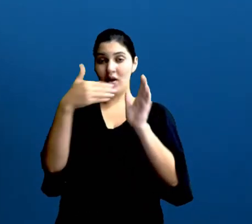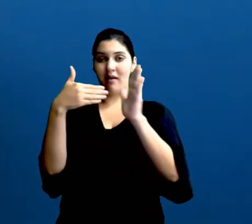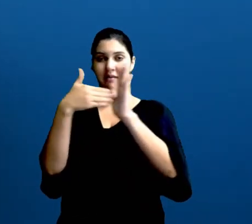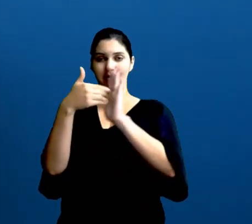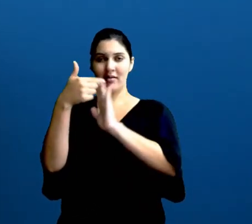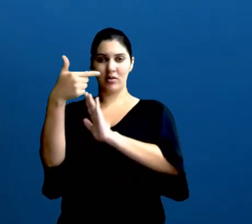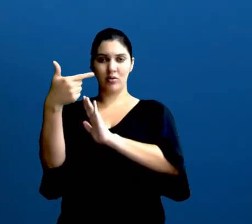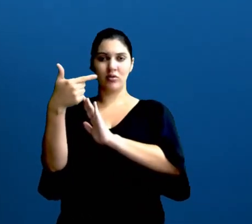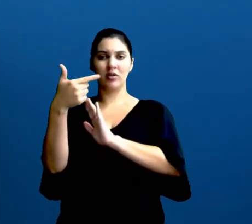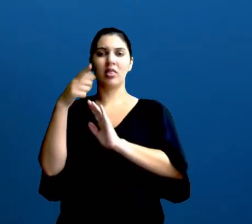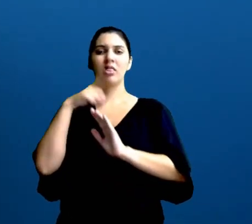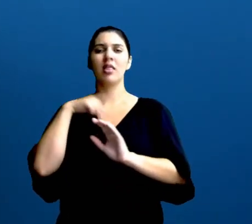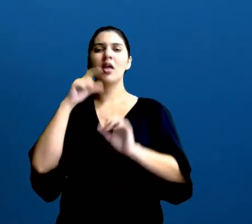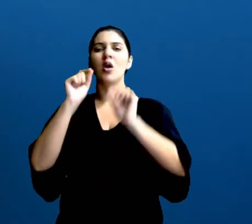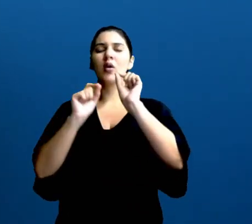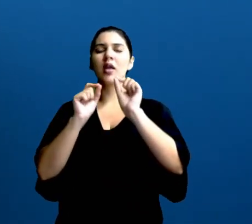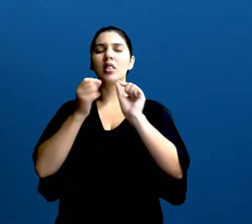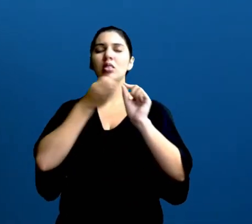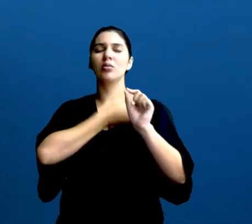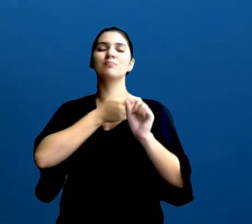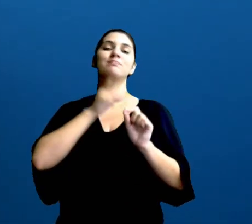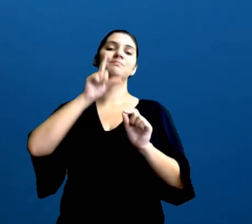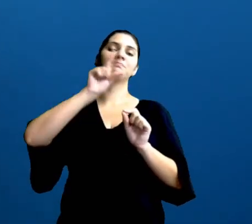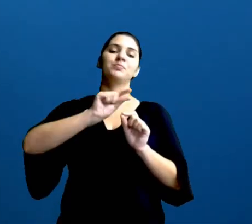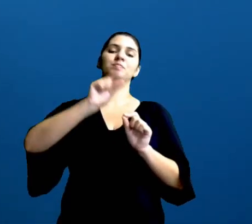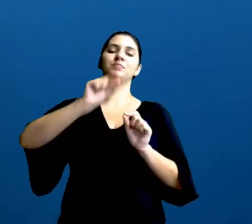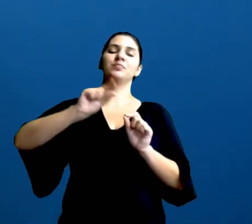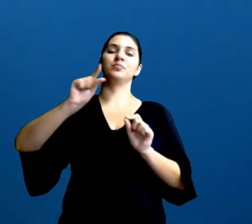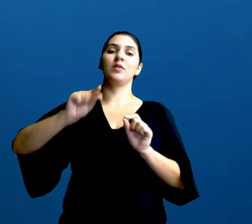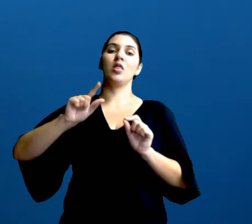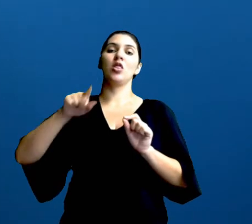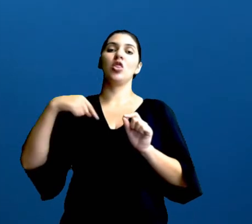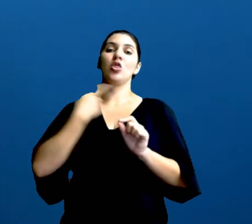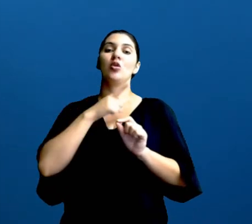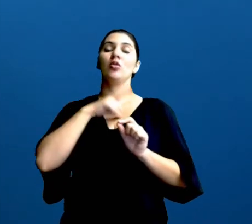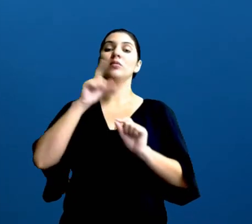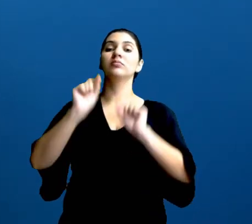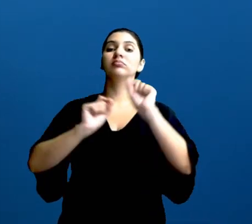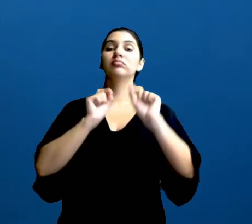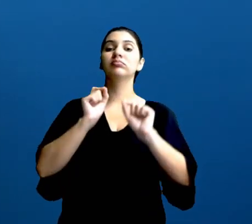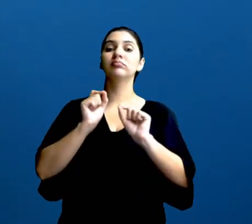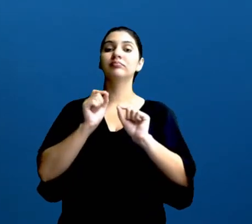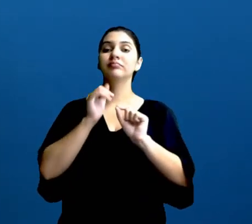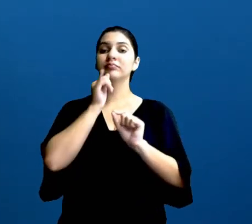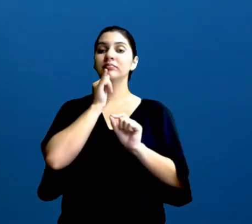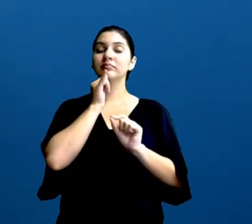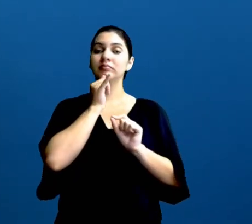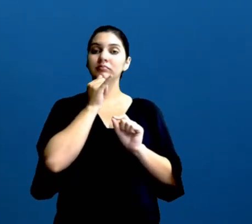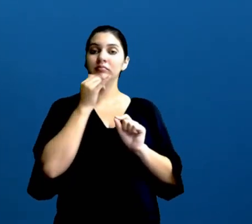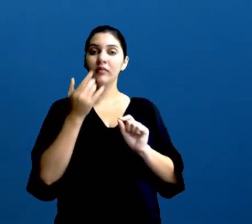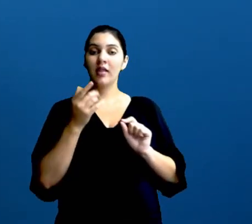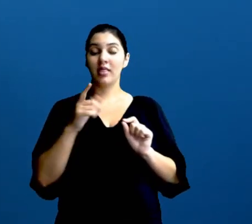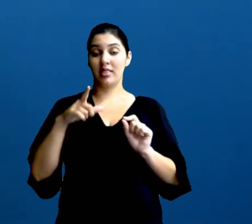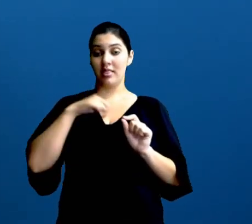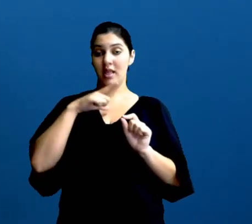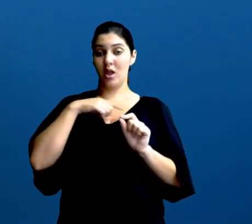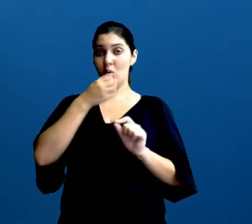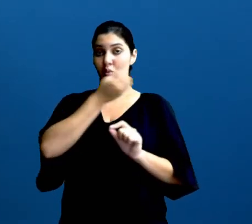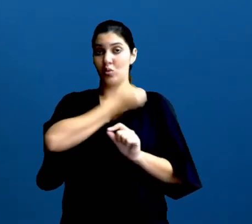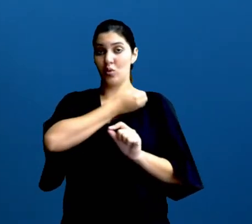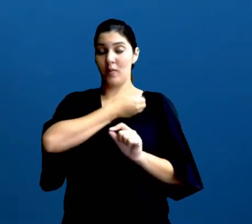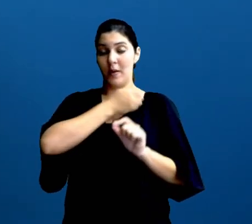até 2, nós temos números menores. Então, nós temos um número maior que